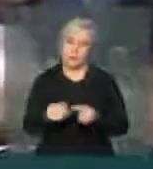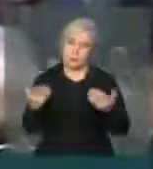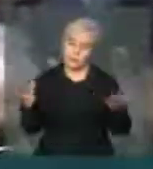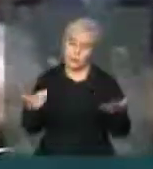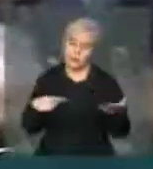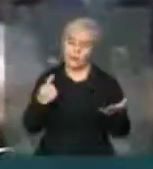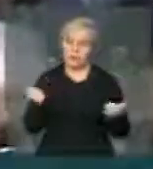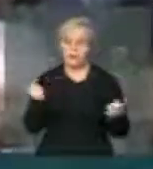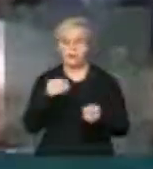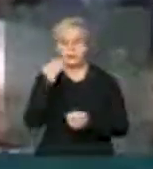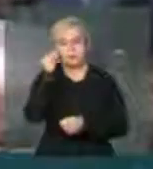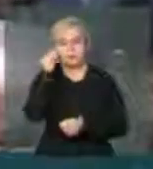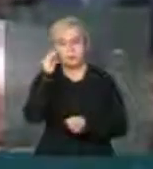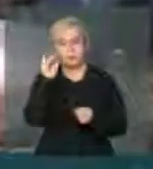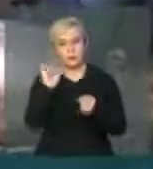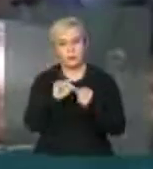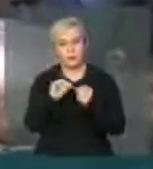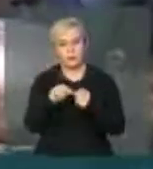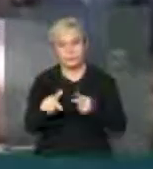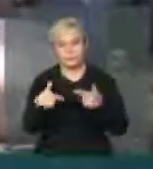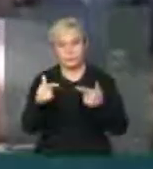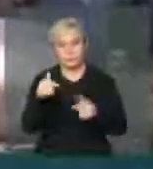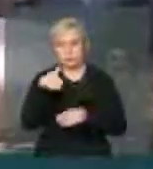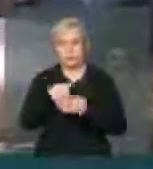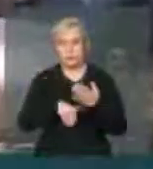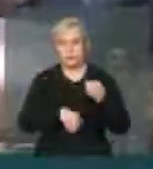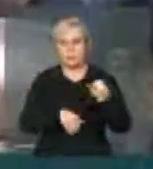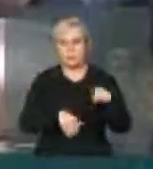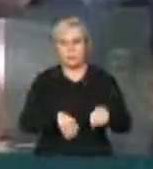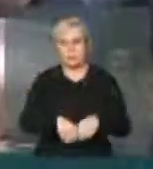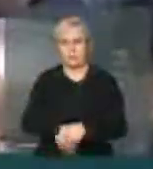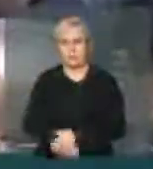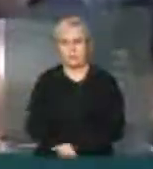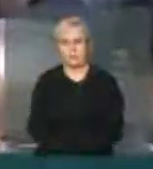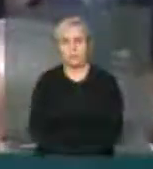nesse combate. O nosso voto é sim, portanto. Minoria.